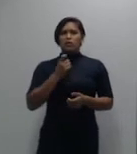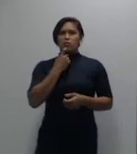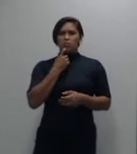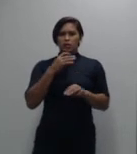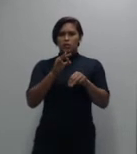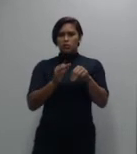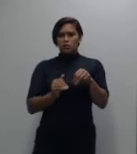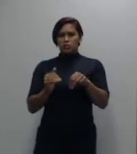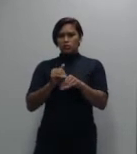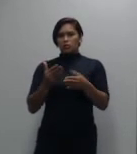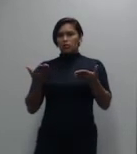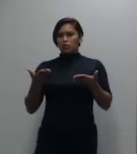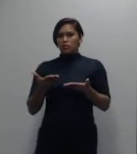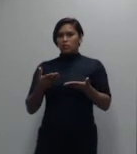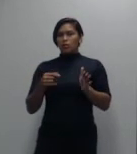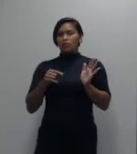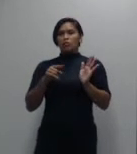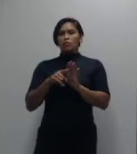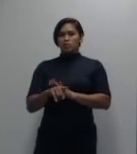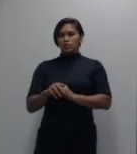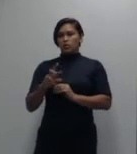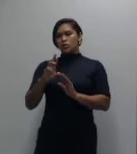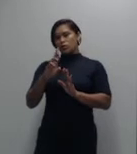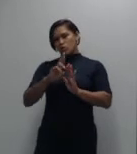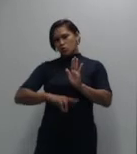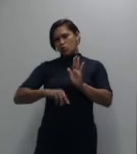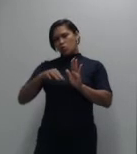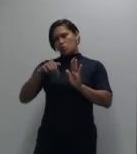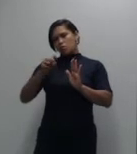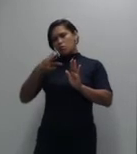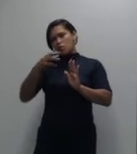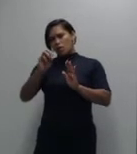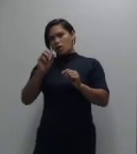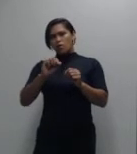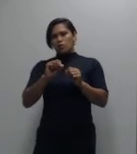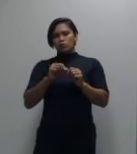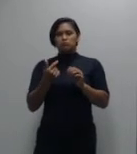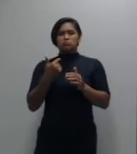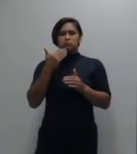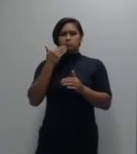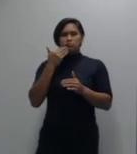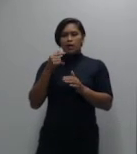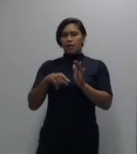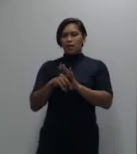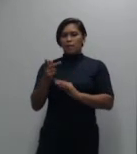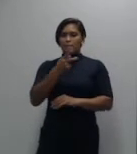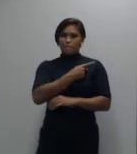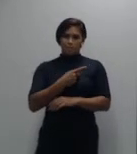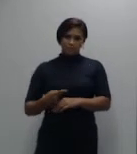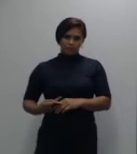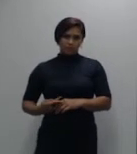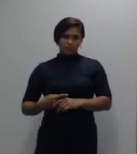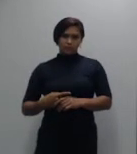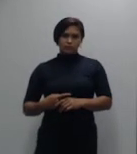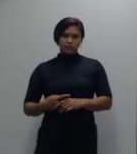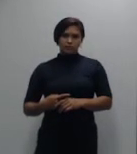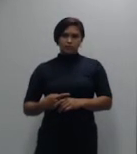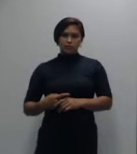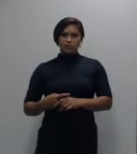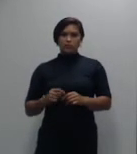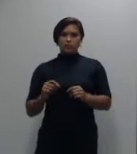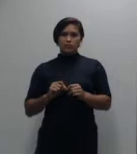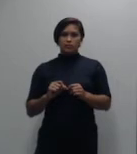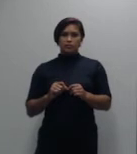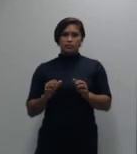e eu vou a indagação Que bonito que o Mauro é fez no sentido de que a presidência é realizado